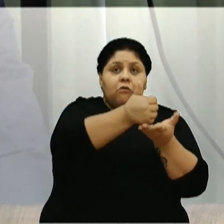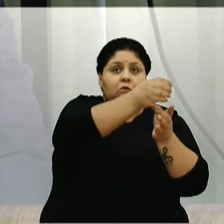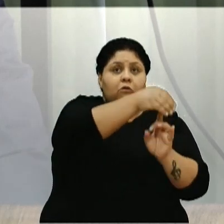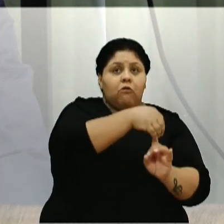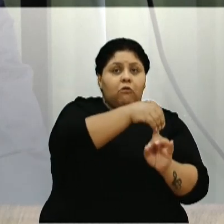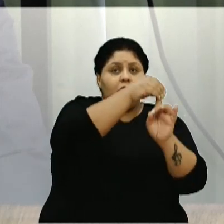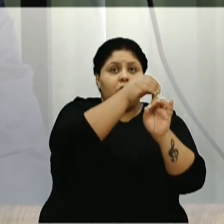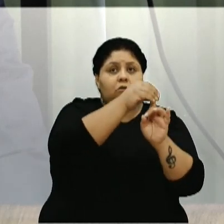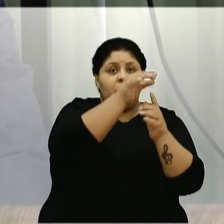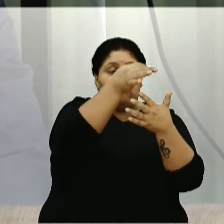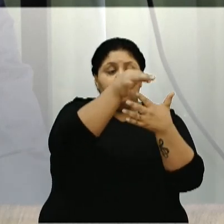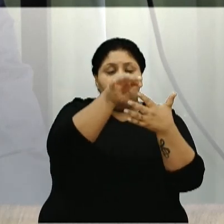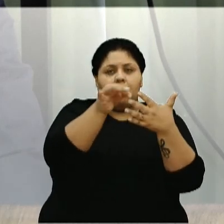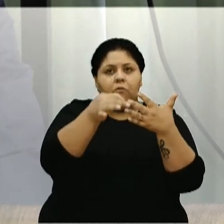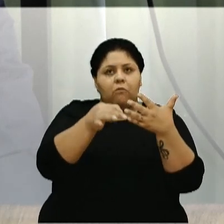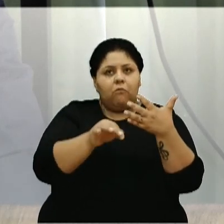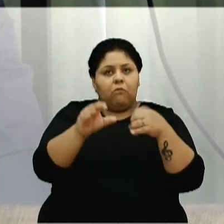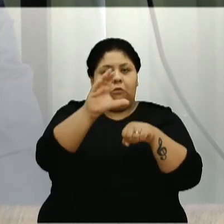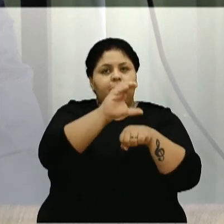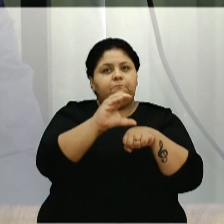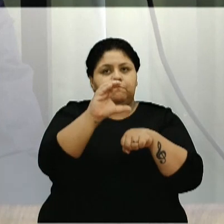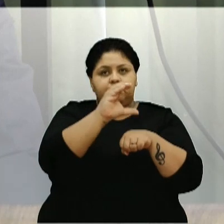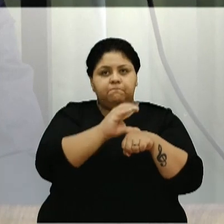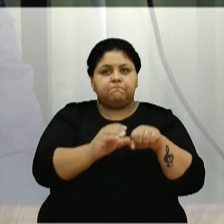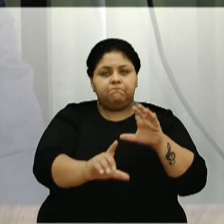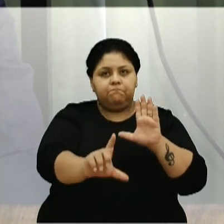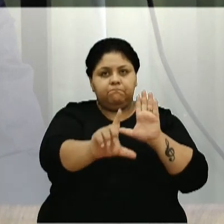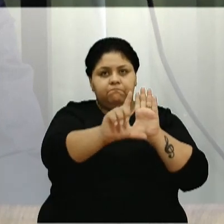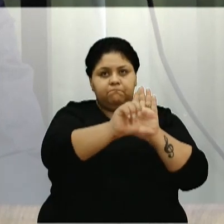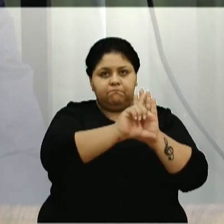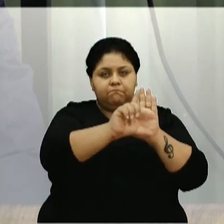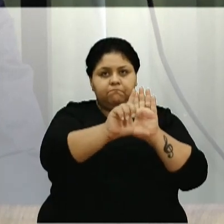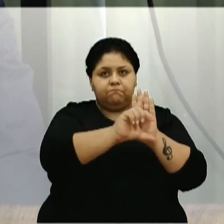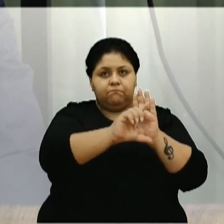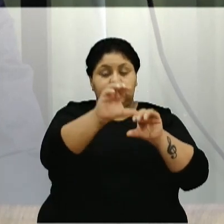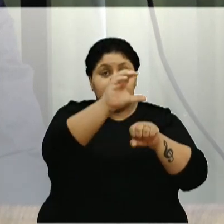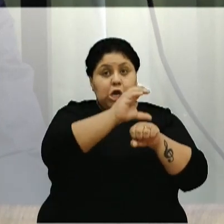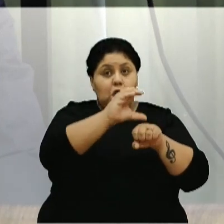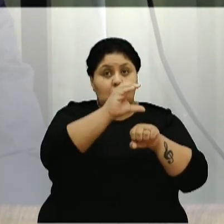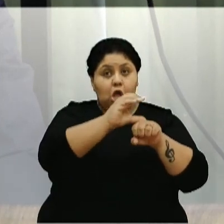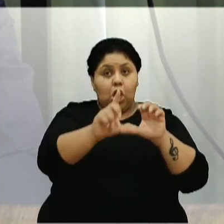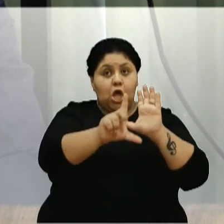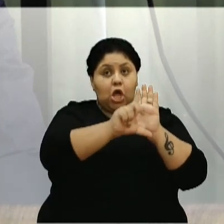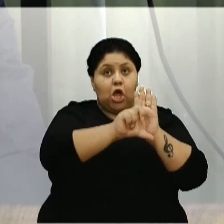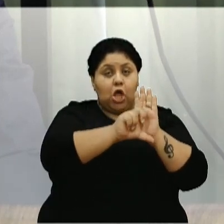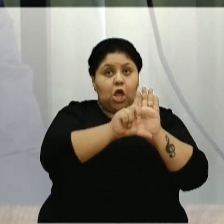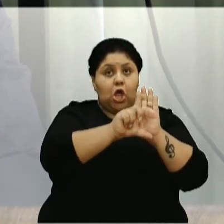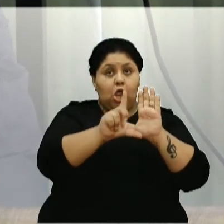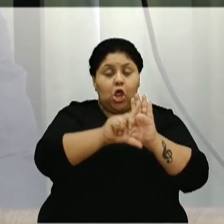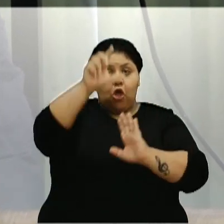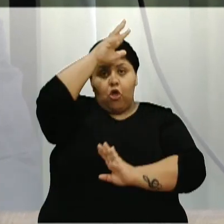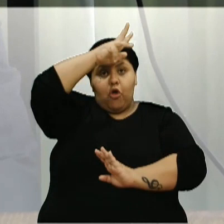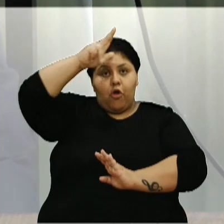e dispositivos constitucionais, legislação infraconstitucional e na lei orgânica do